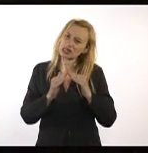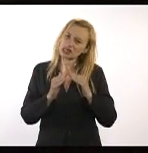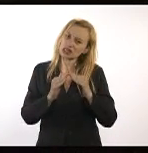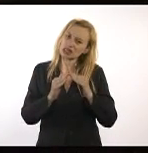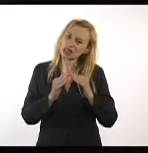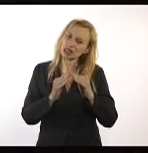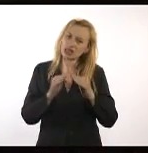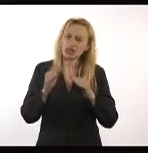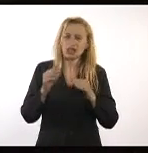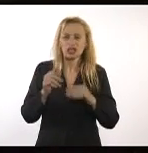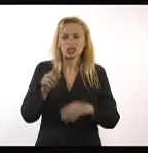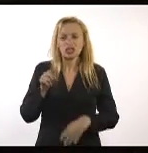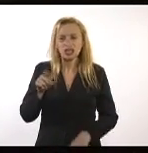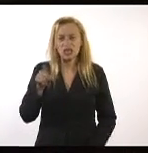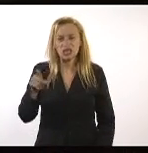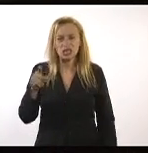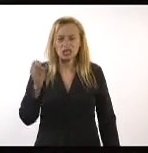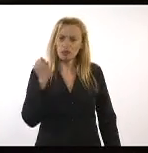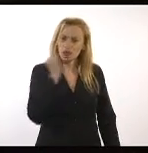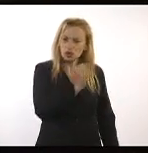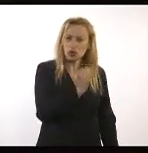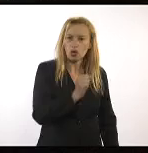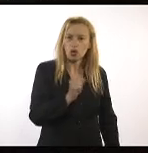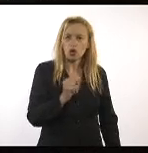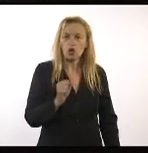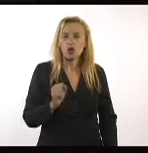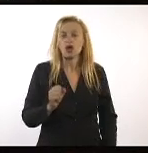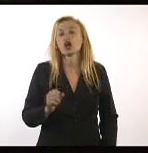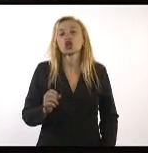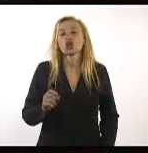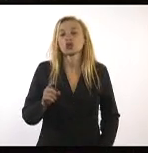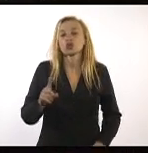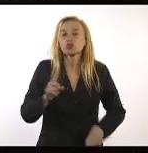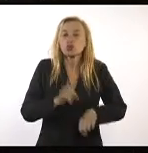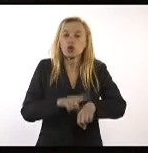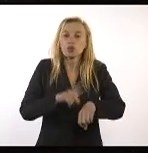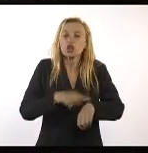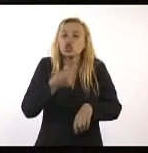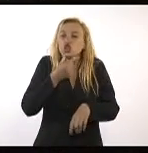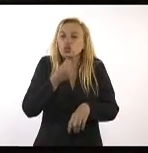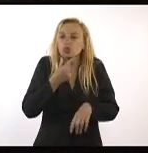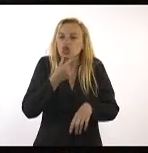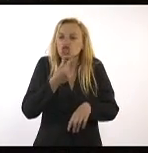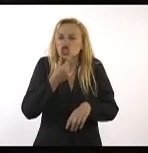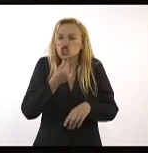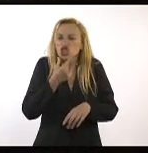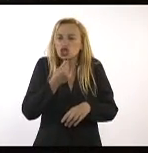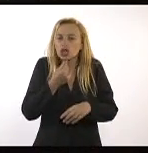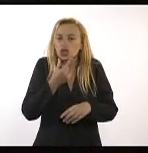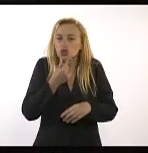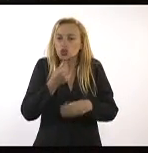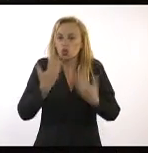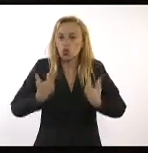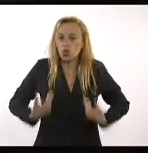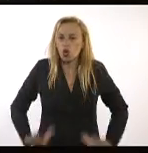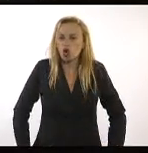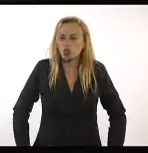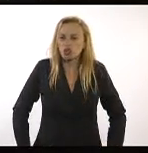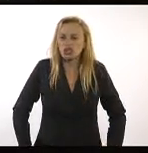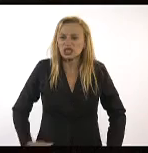e quando o cadáver começou a entrar em estado de putrefação este ser